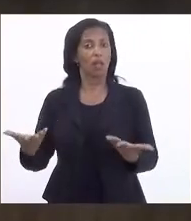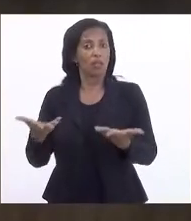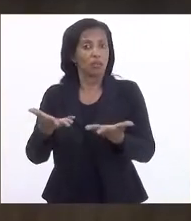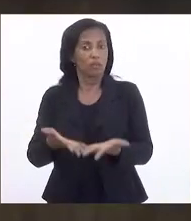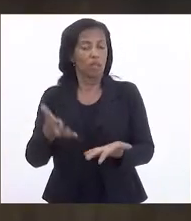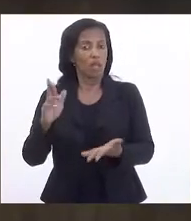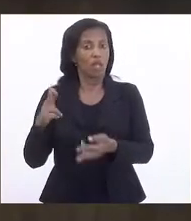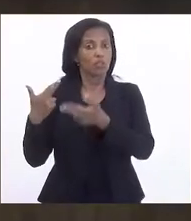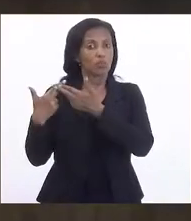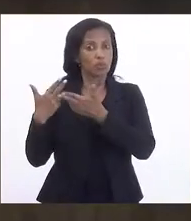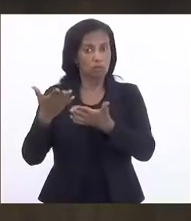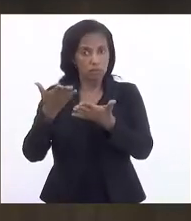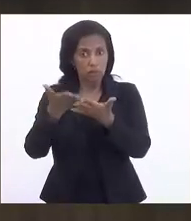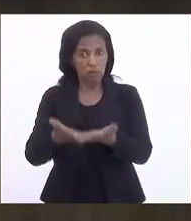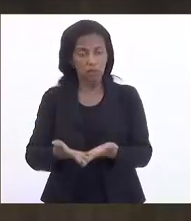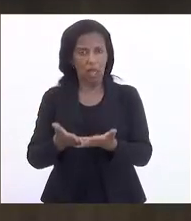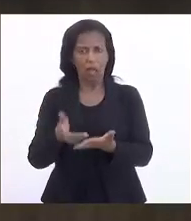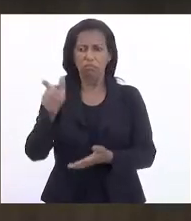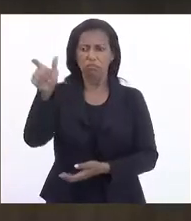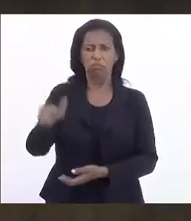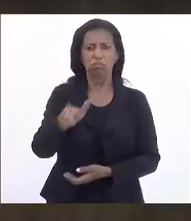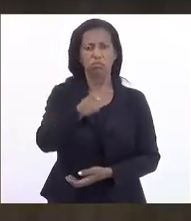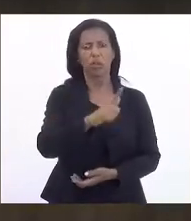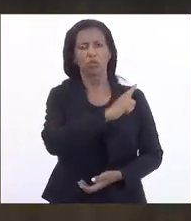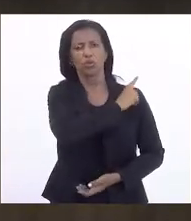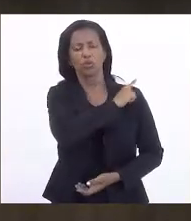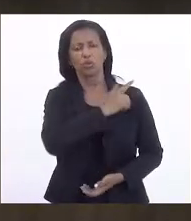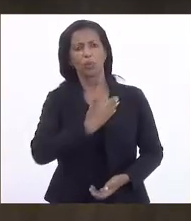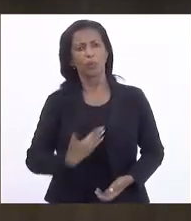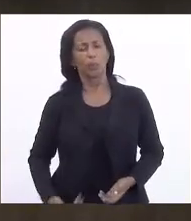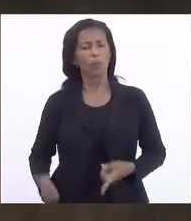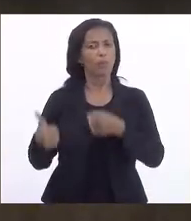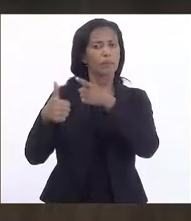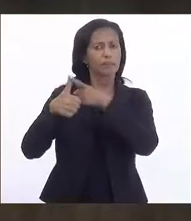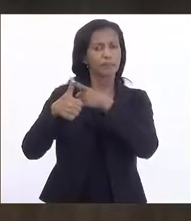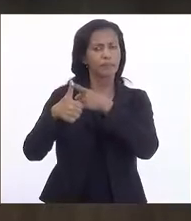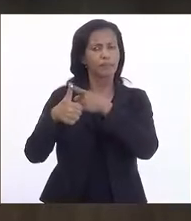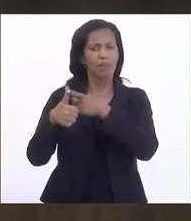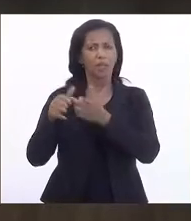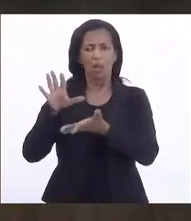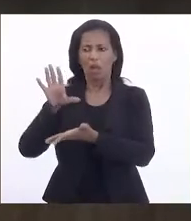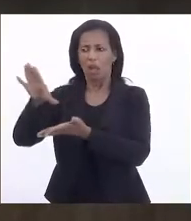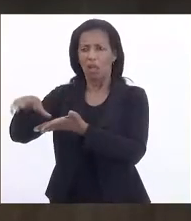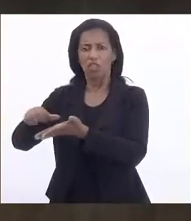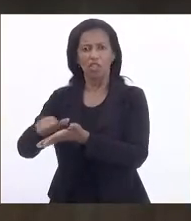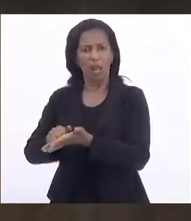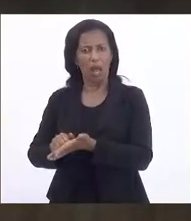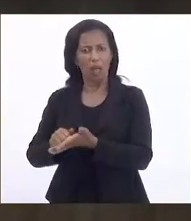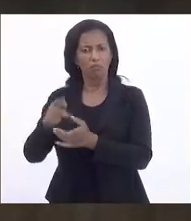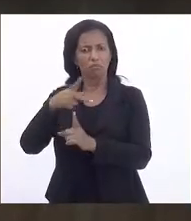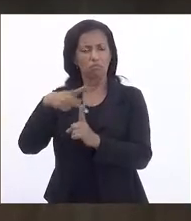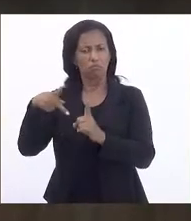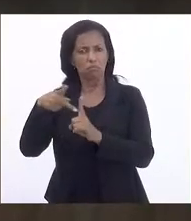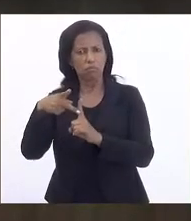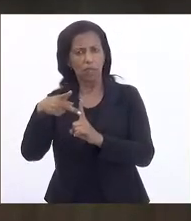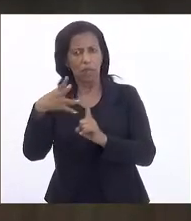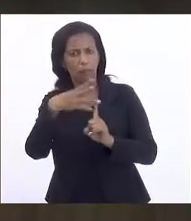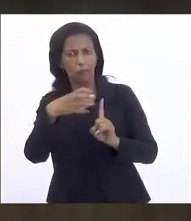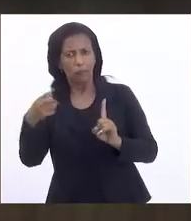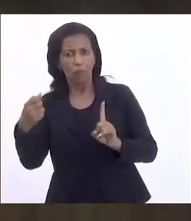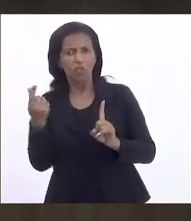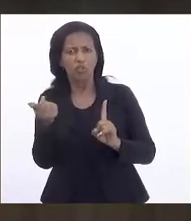responsabilizar os gestores públicos que primeiro retiraram o dinheiro do Rio Previdência e depois